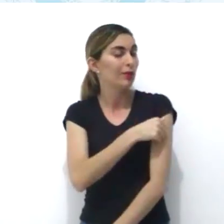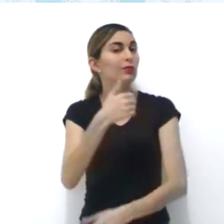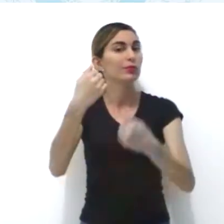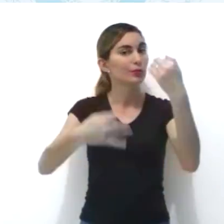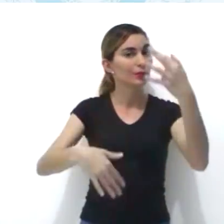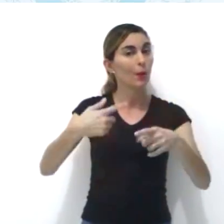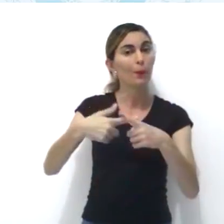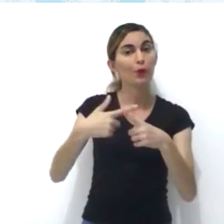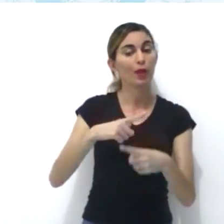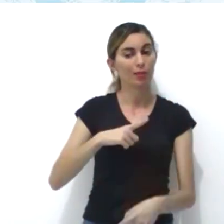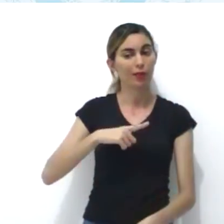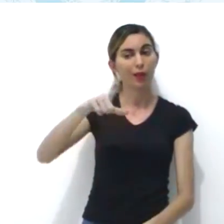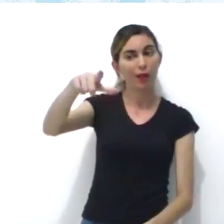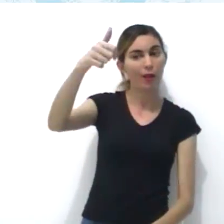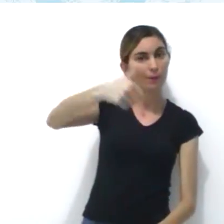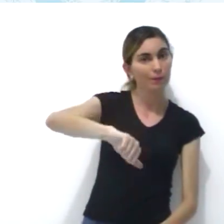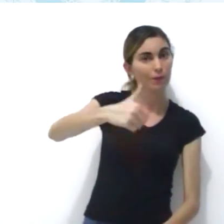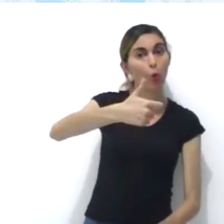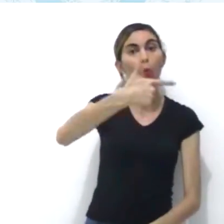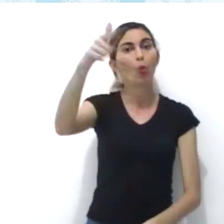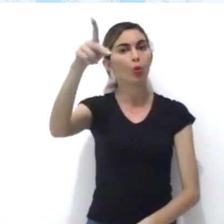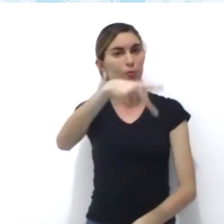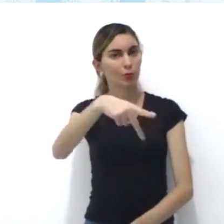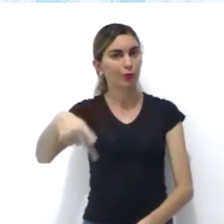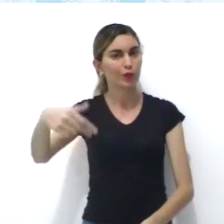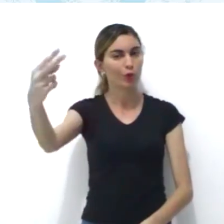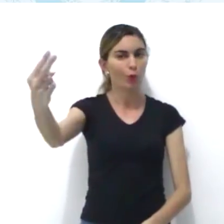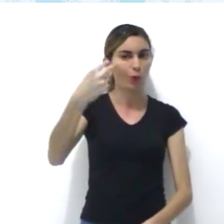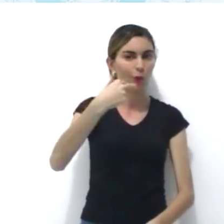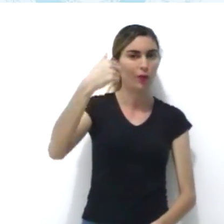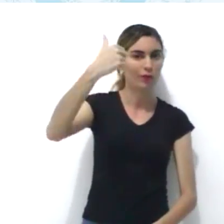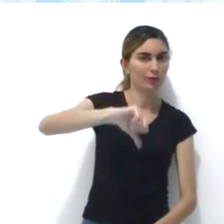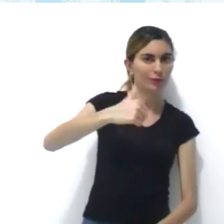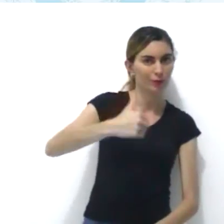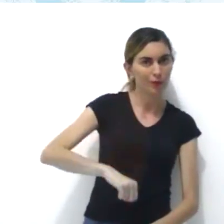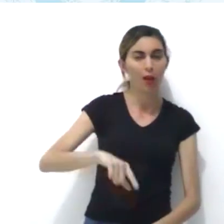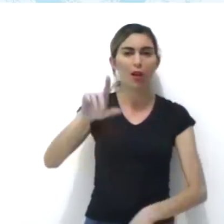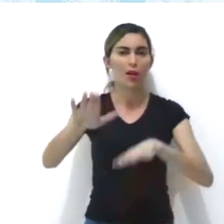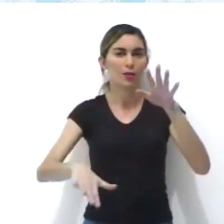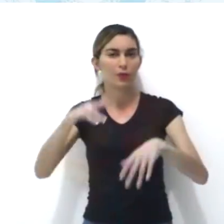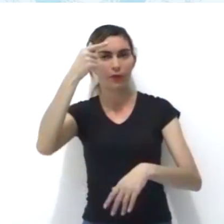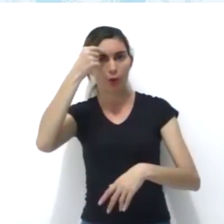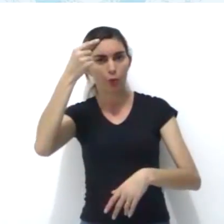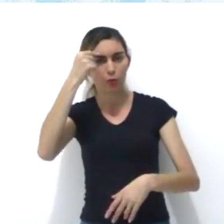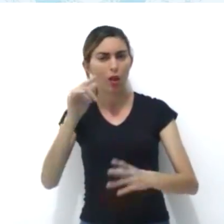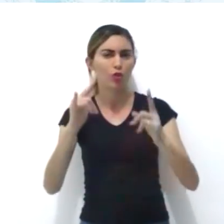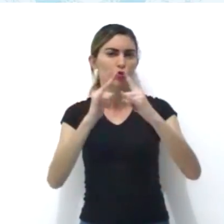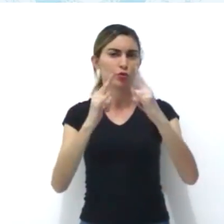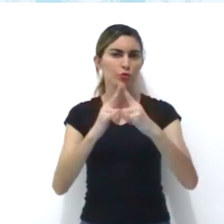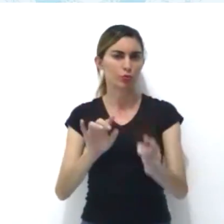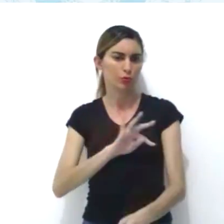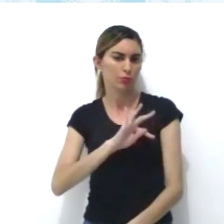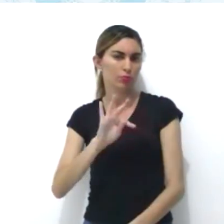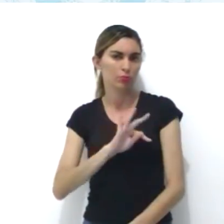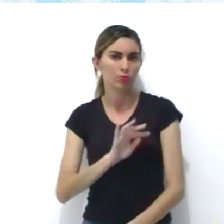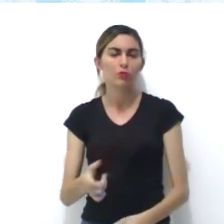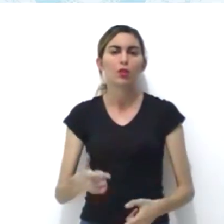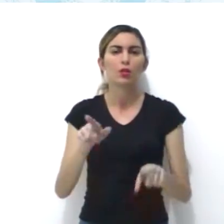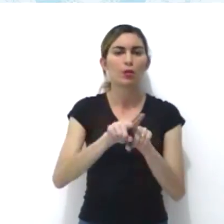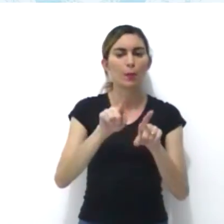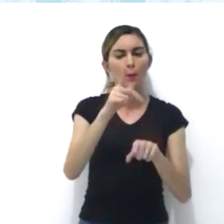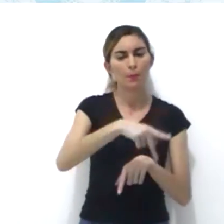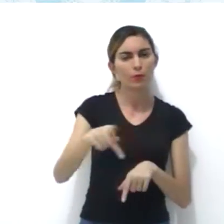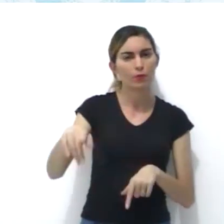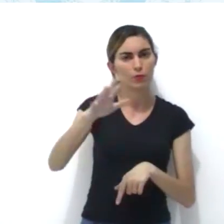os avaliadores, que normalmente são professores de universidade, de instituto tecnológico,